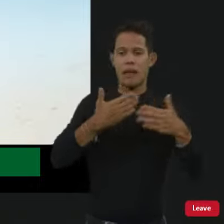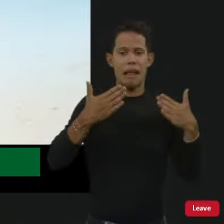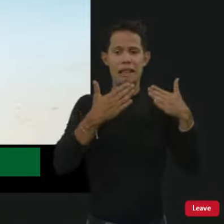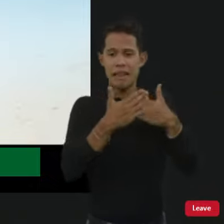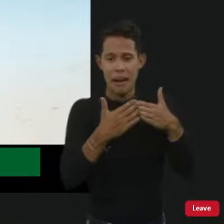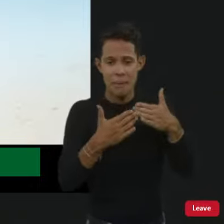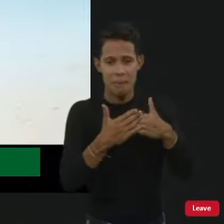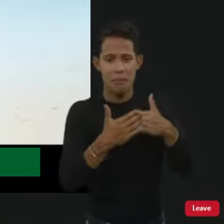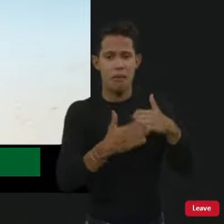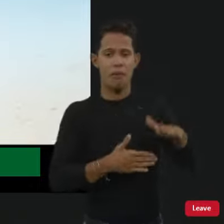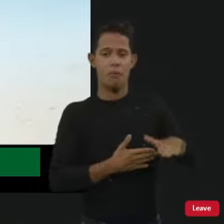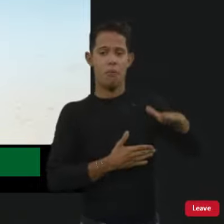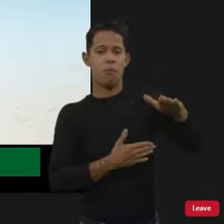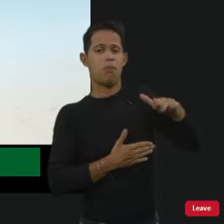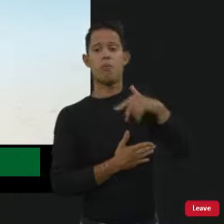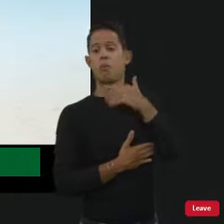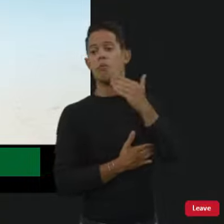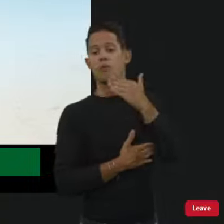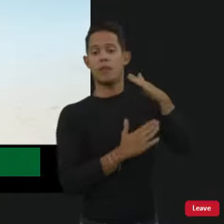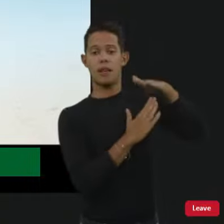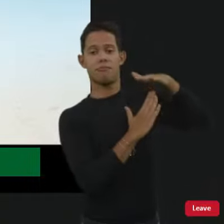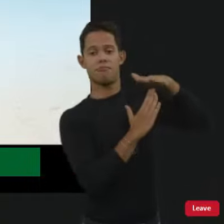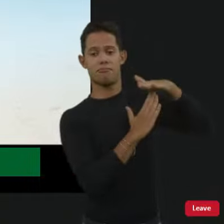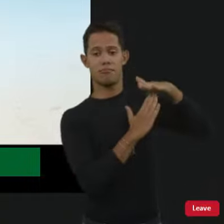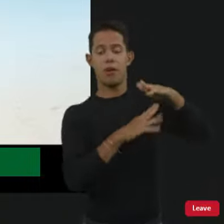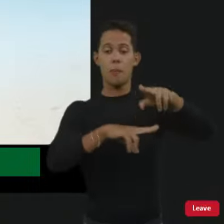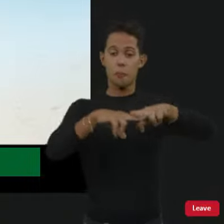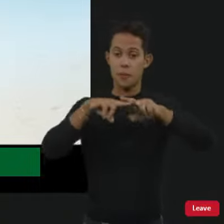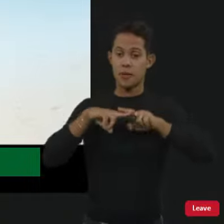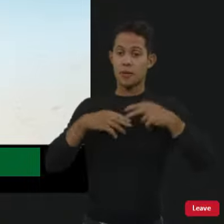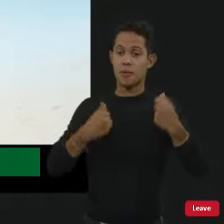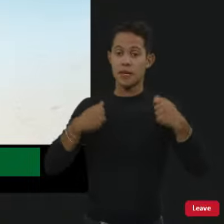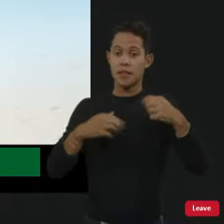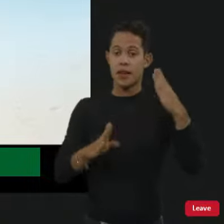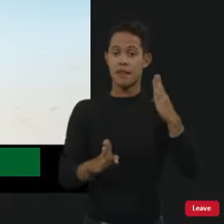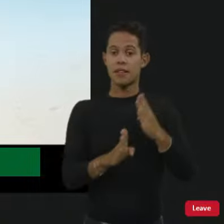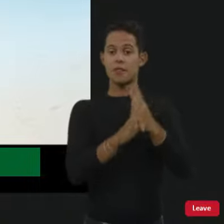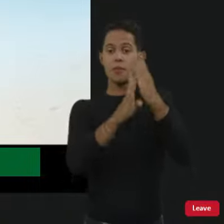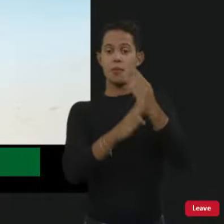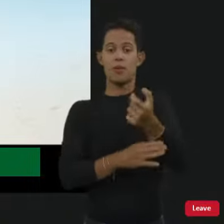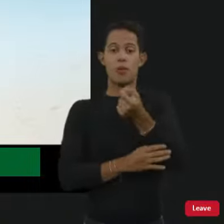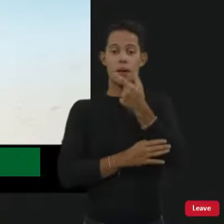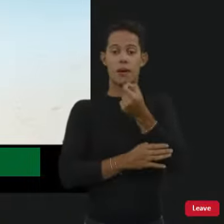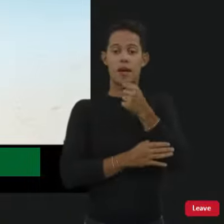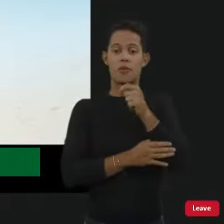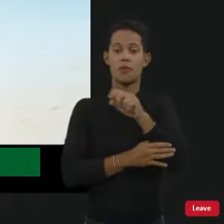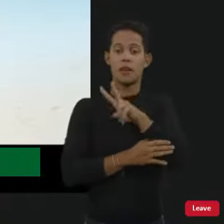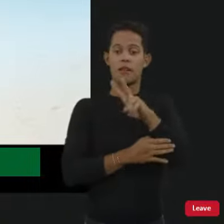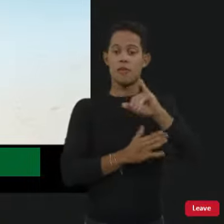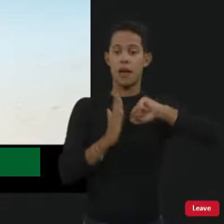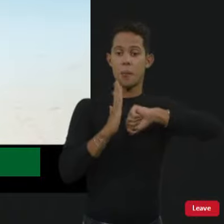nós precisávamos achar alguma medicação que pudesse bloquear essa hiperfunção. E, com isso, fazer com que